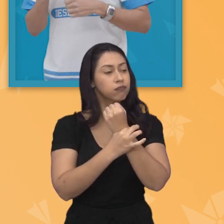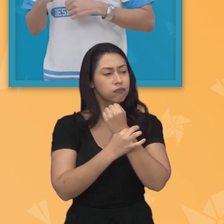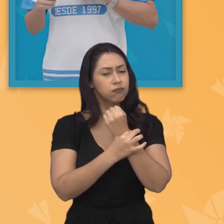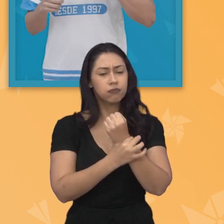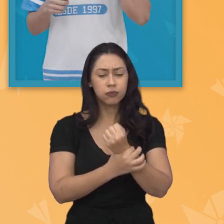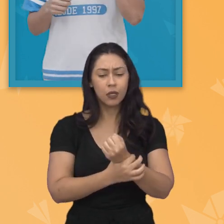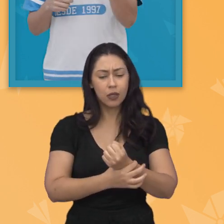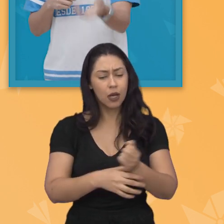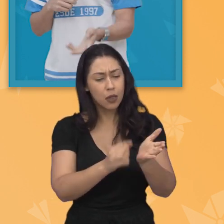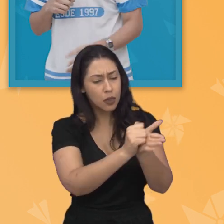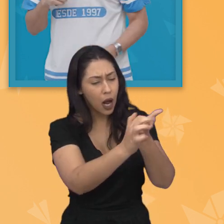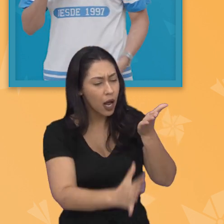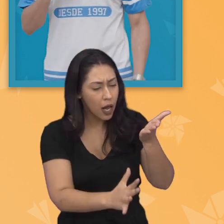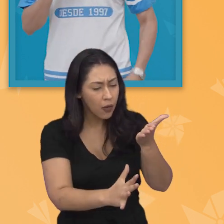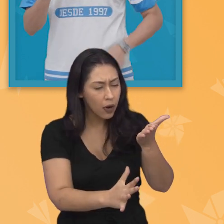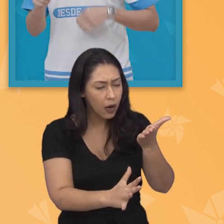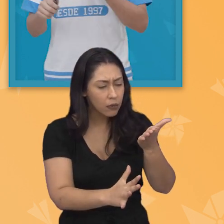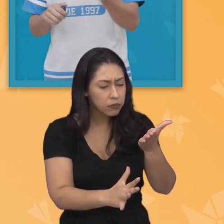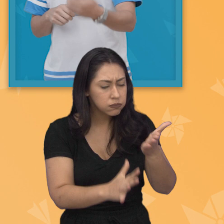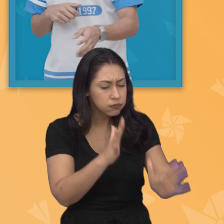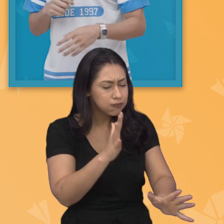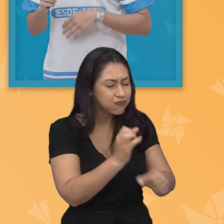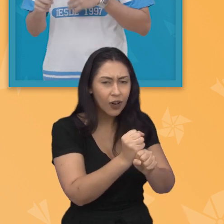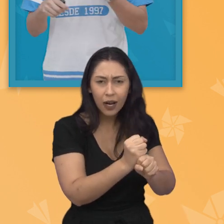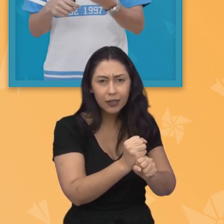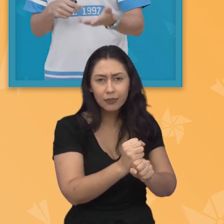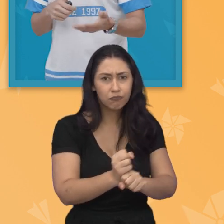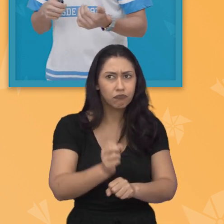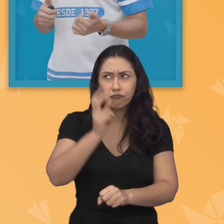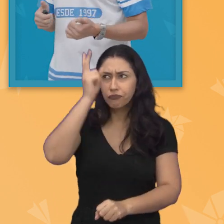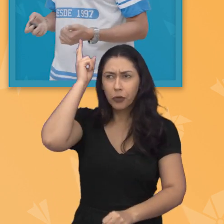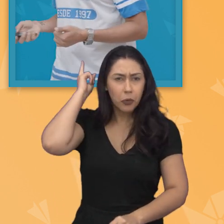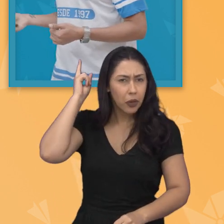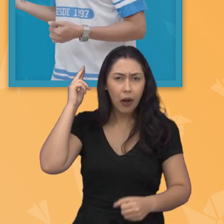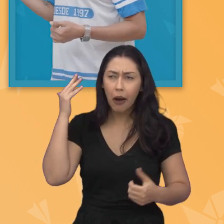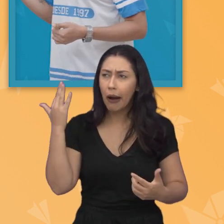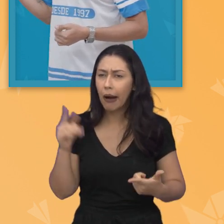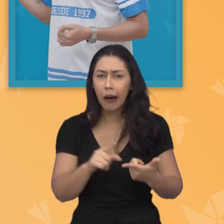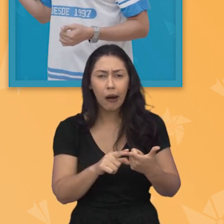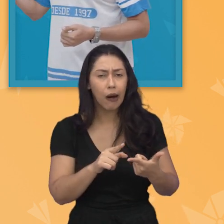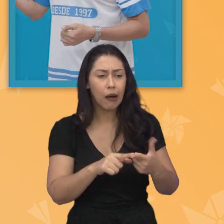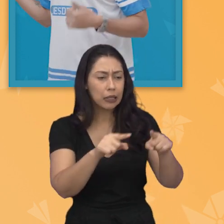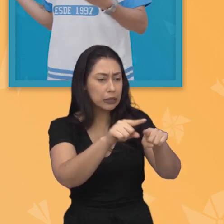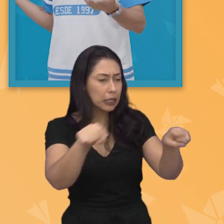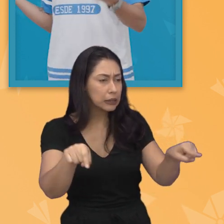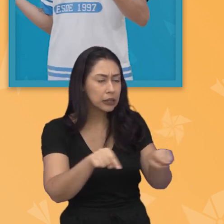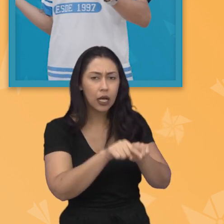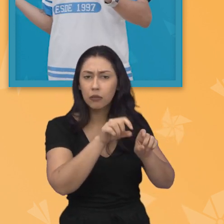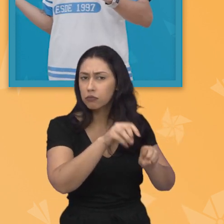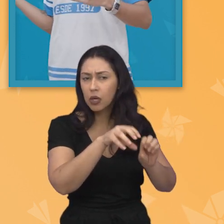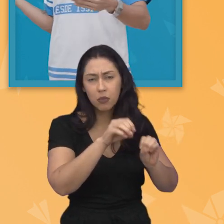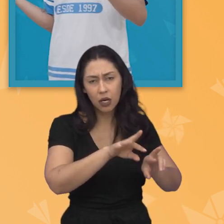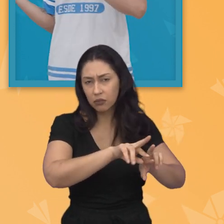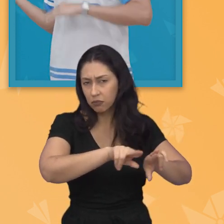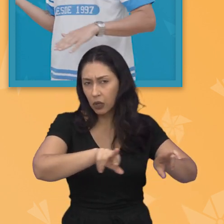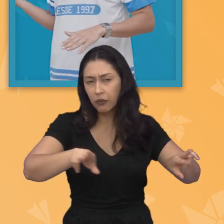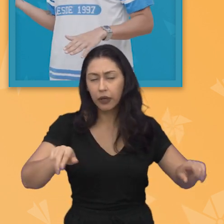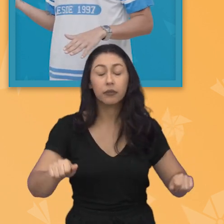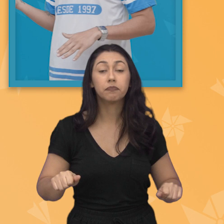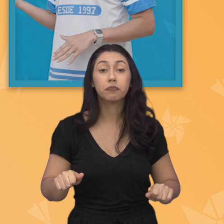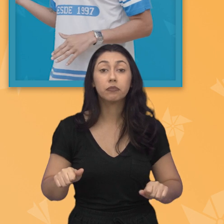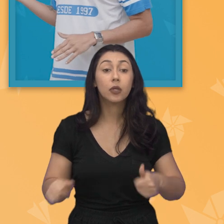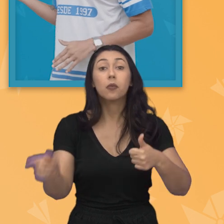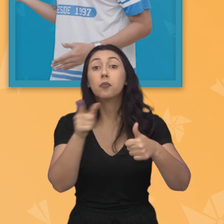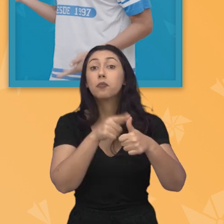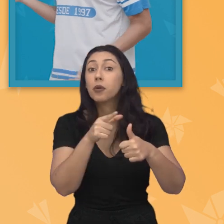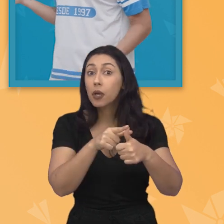exercício, seja no vestibular, seja numa sala de aula ou na vida mesmo, tudo bem? Primeiro, né, balancear a reação, que é o que eu já